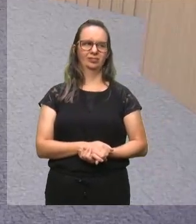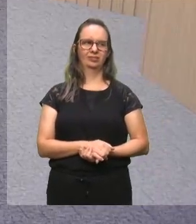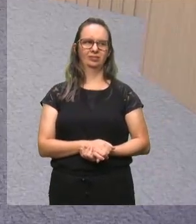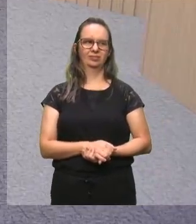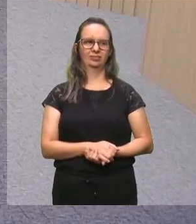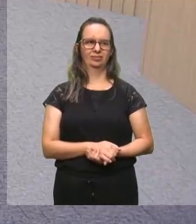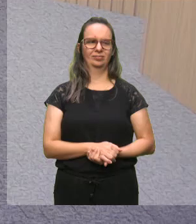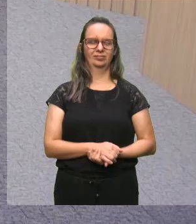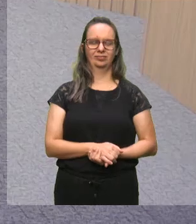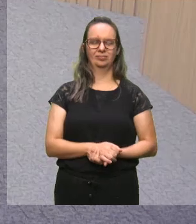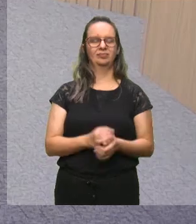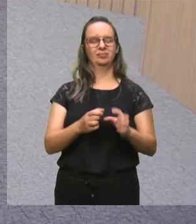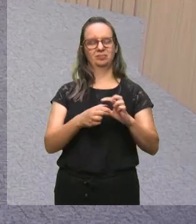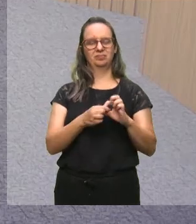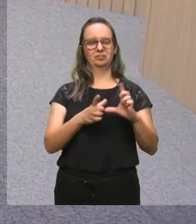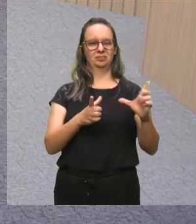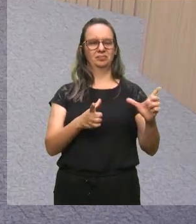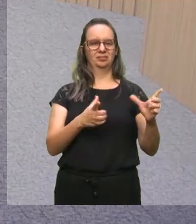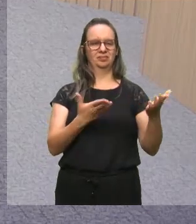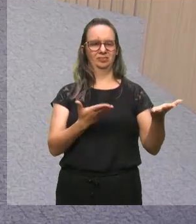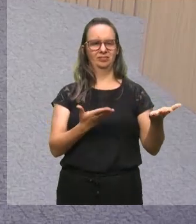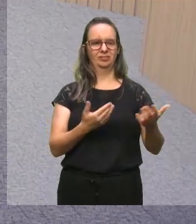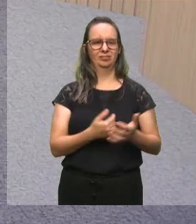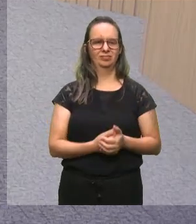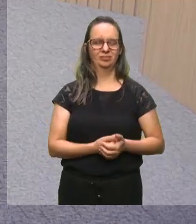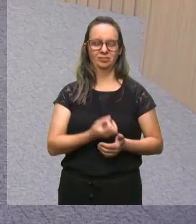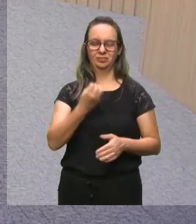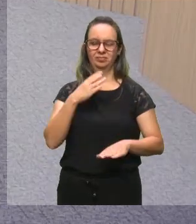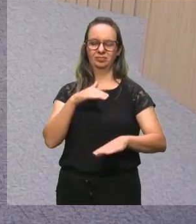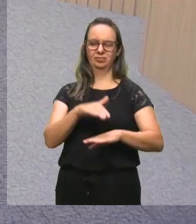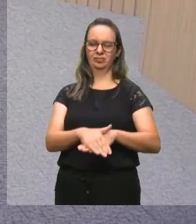Com a palavra, André, fica à vontade. Boa noite a todos.